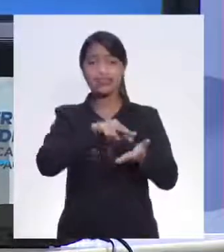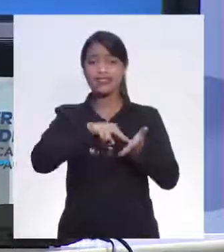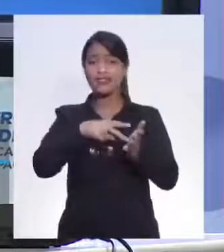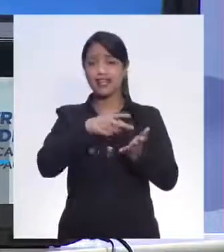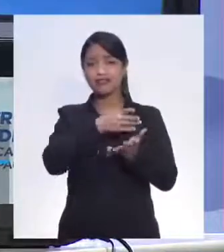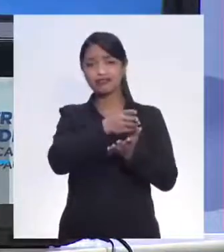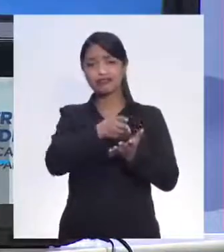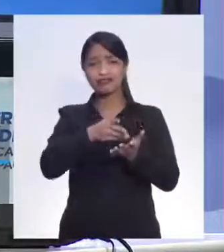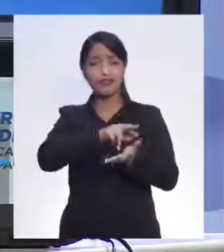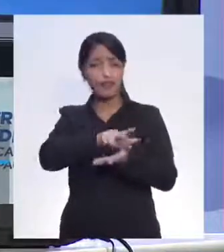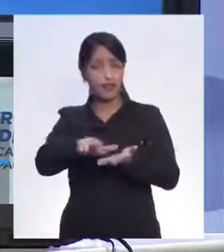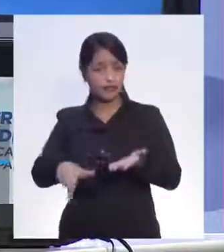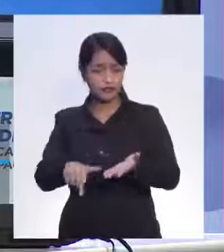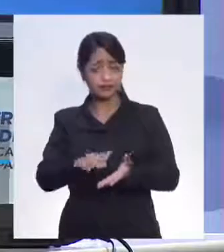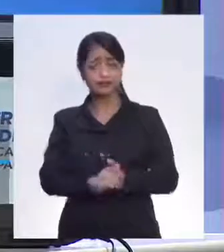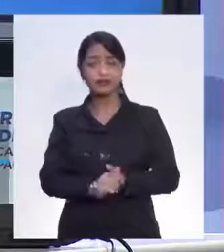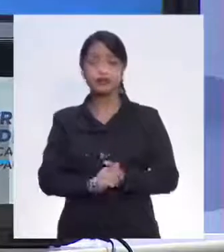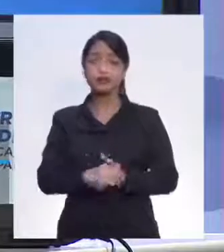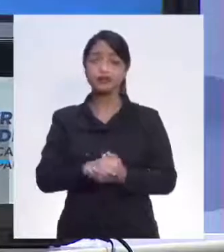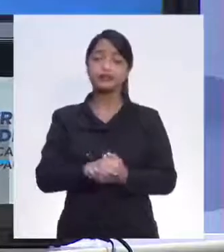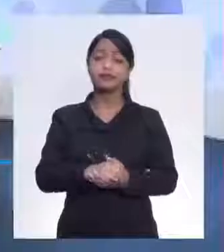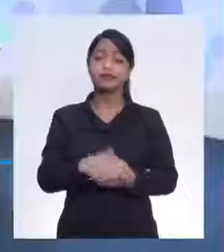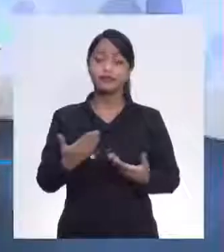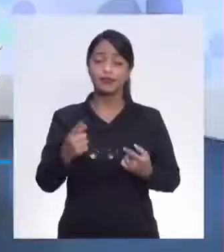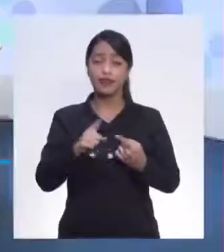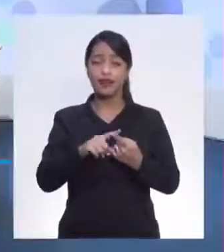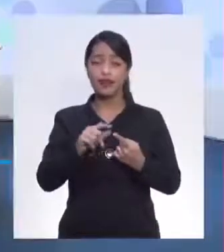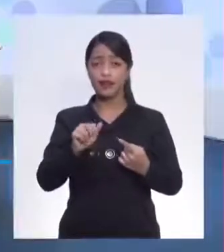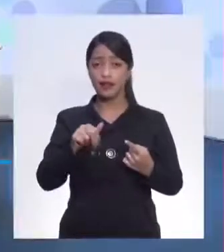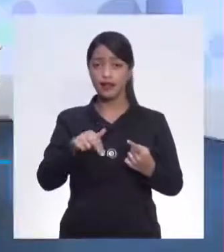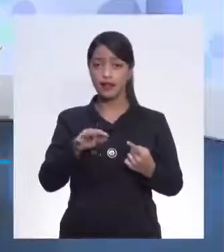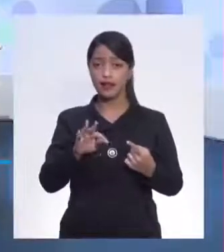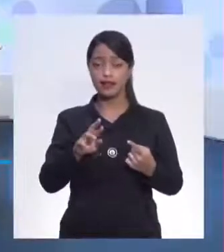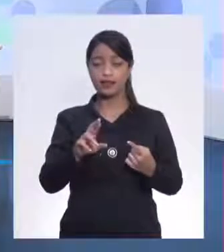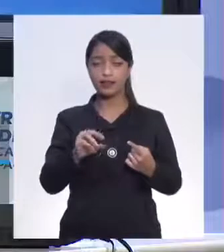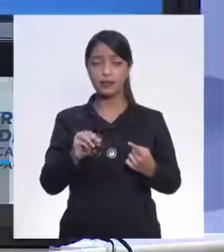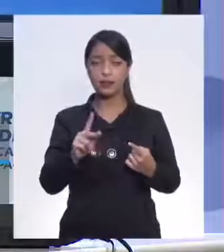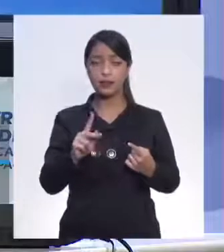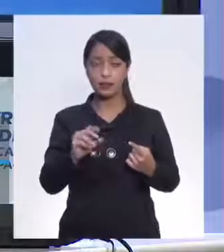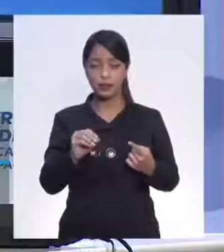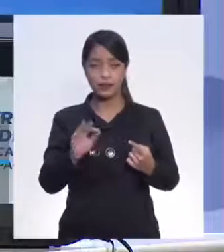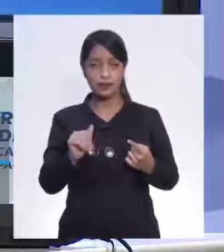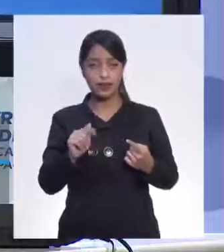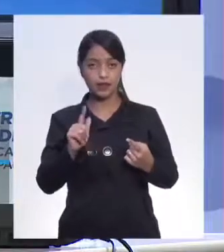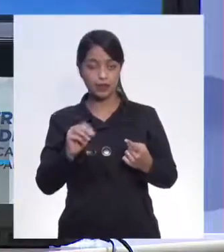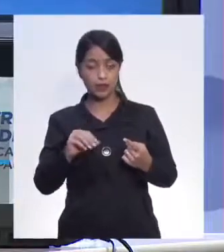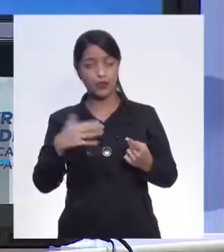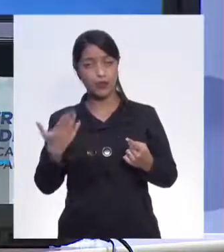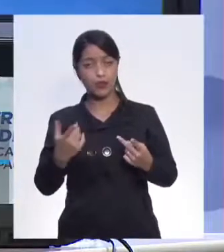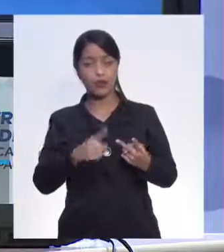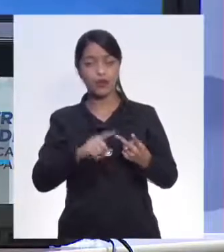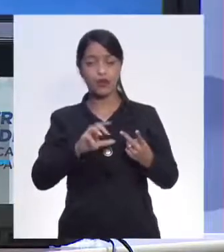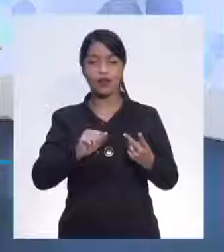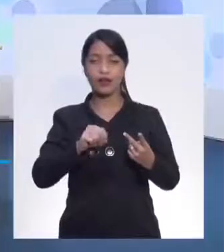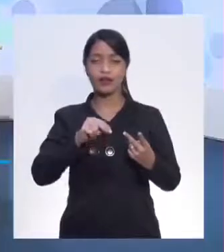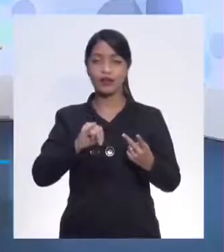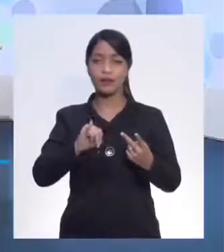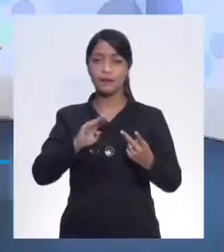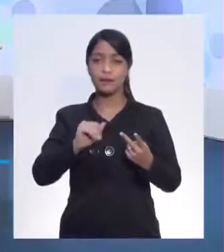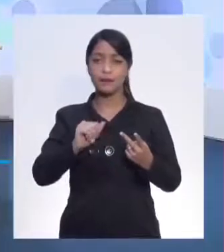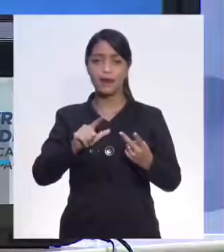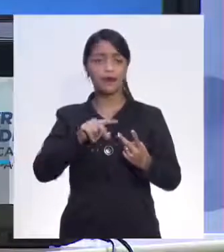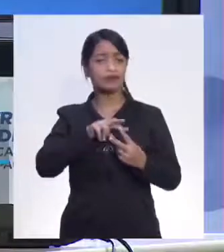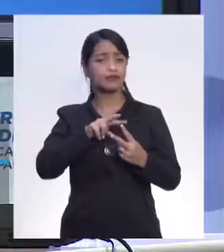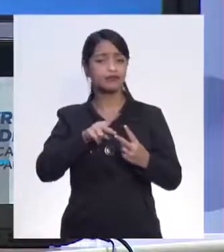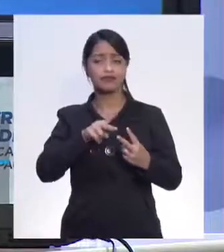canibal, é tudo quem se alimenta de carne humana. Pode ser? Ele acertou também, José Everton. Muito bem. O que mais? E aí? E para